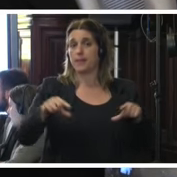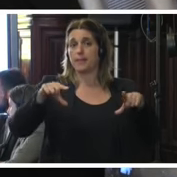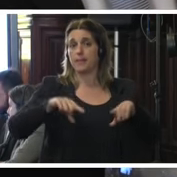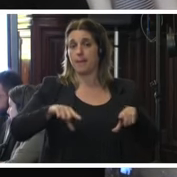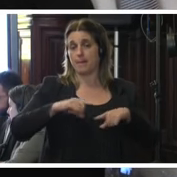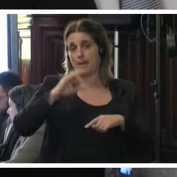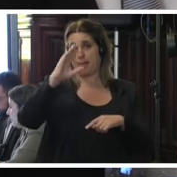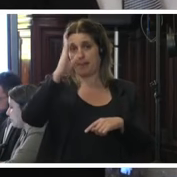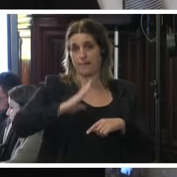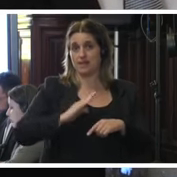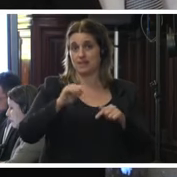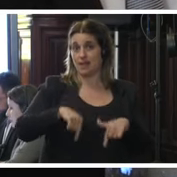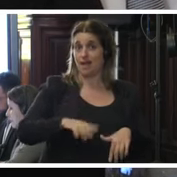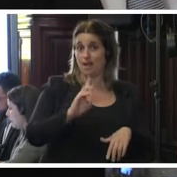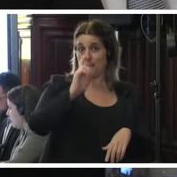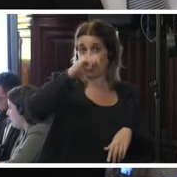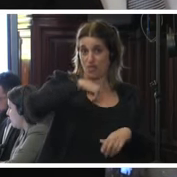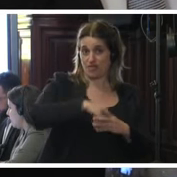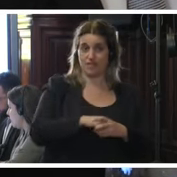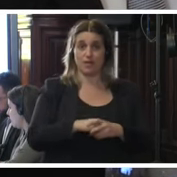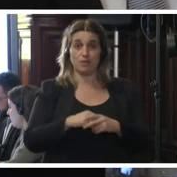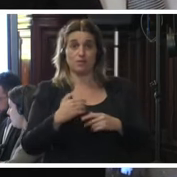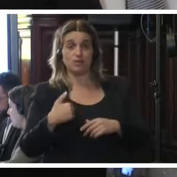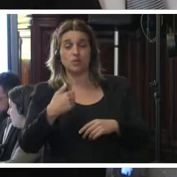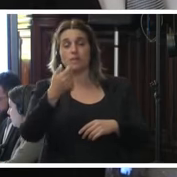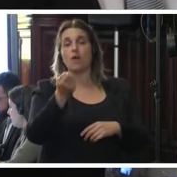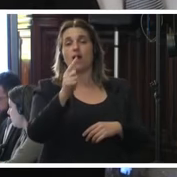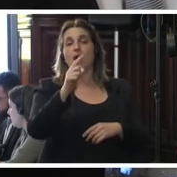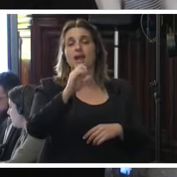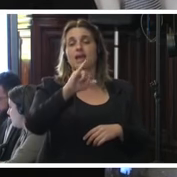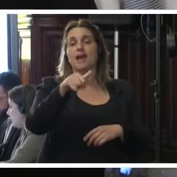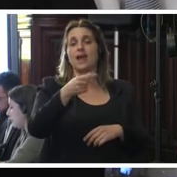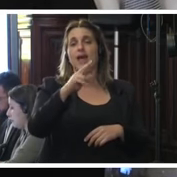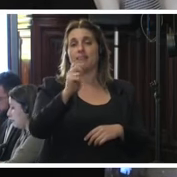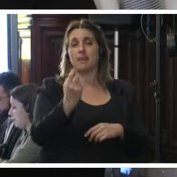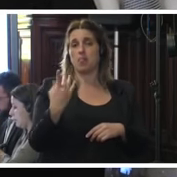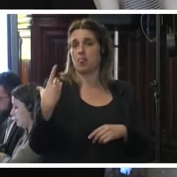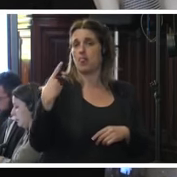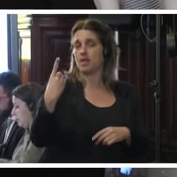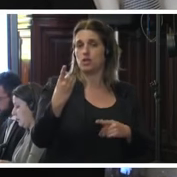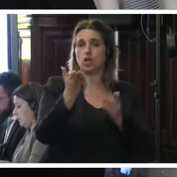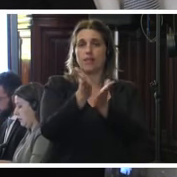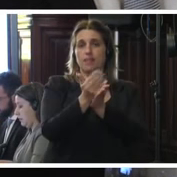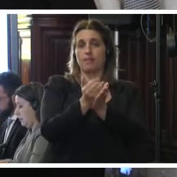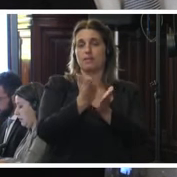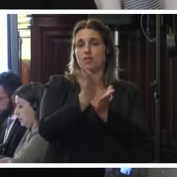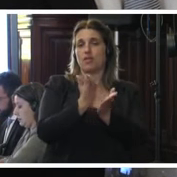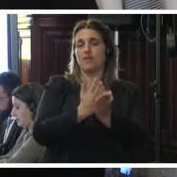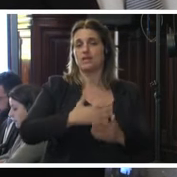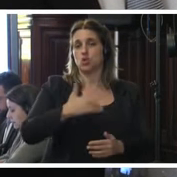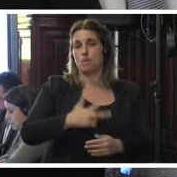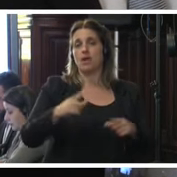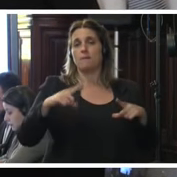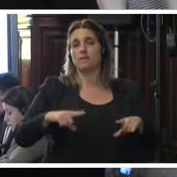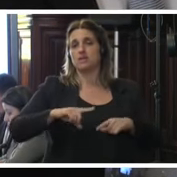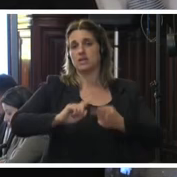Montevideo. I am Alexander Ghislaini from I am the Director of Human Rights Department at the Foreign Ministry.